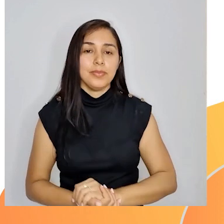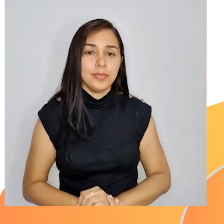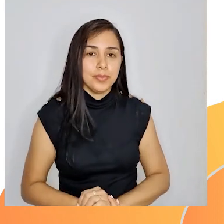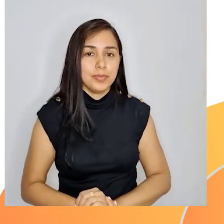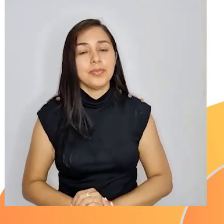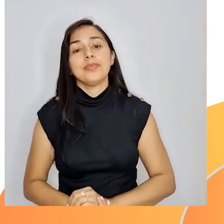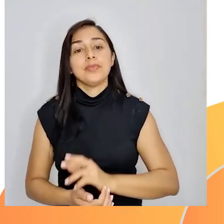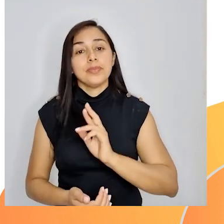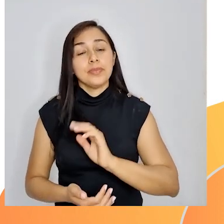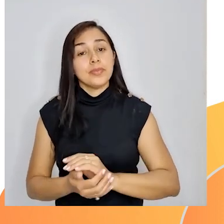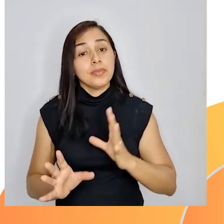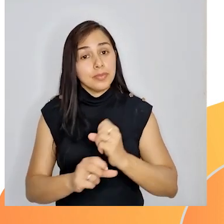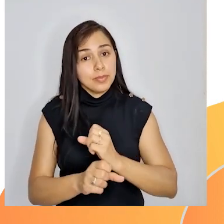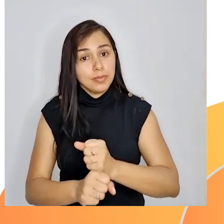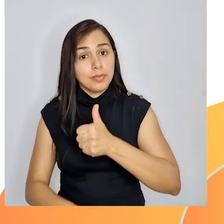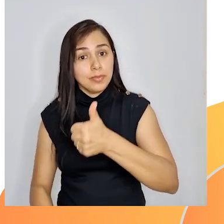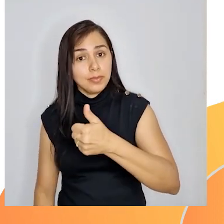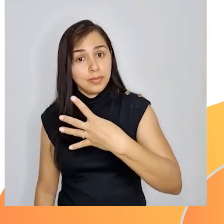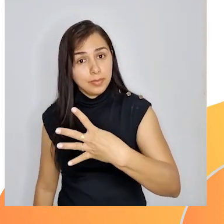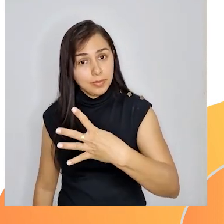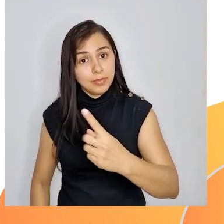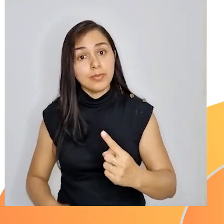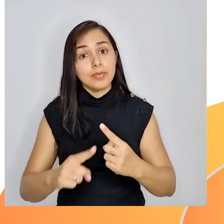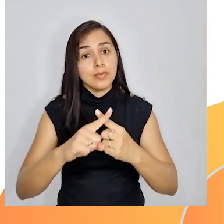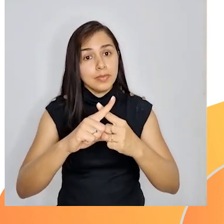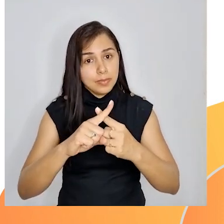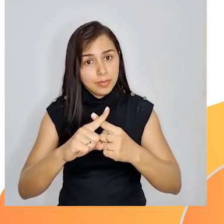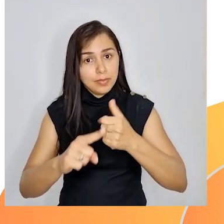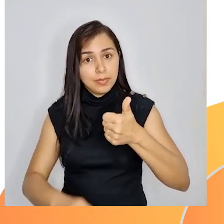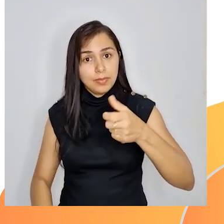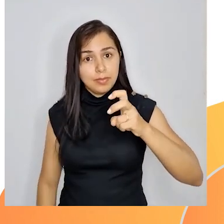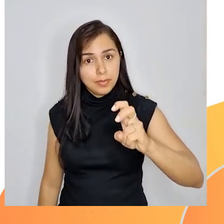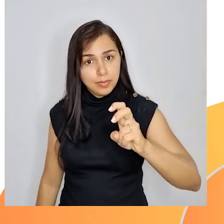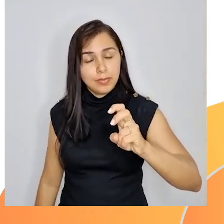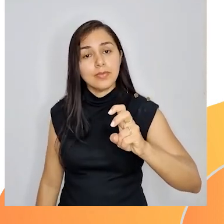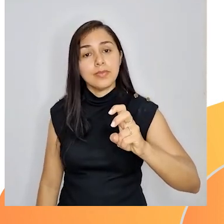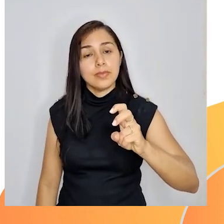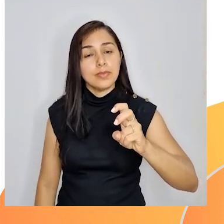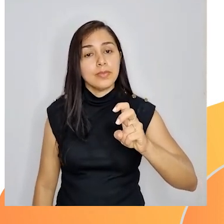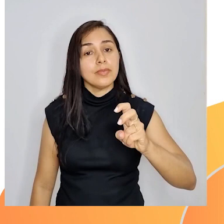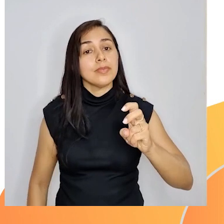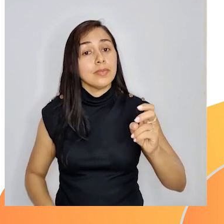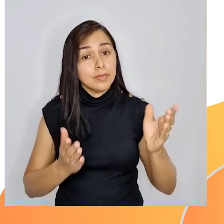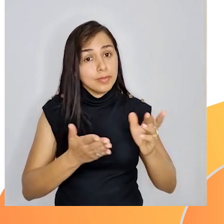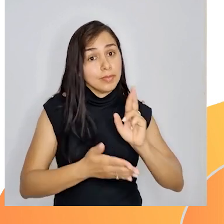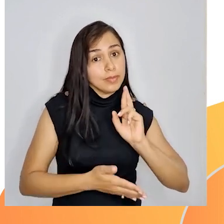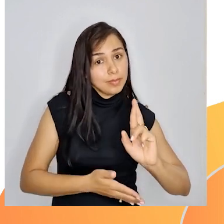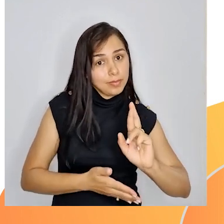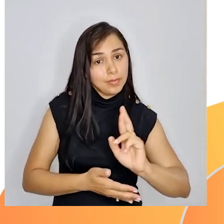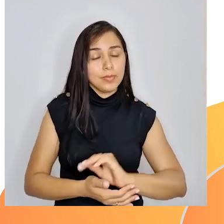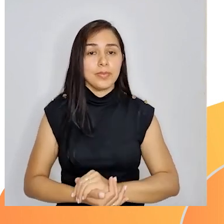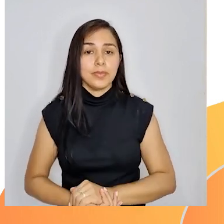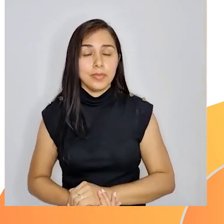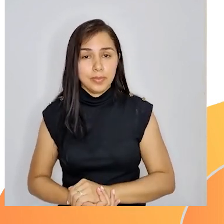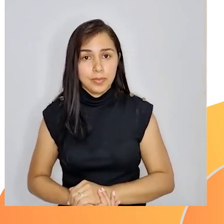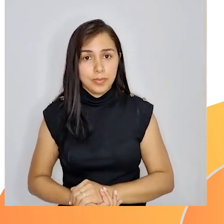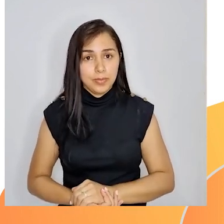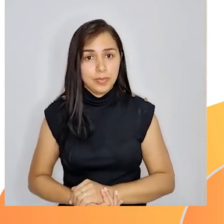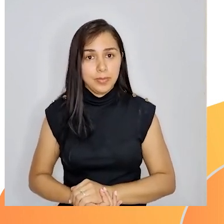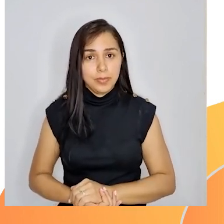15 e com esse 14 vezes 15 nós vamos aí descobrir qual é a área desse cartão então aqui eu tenho